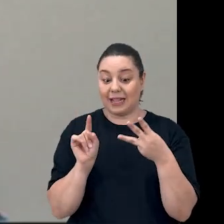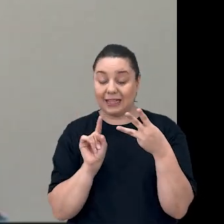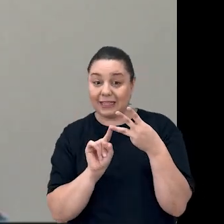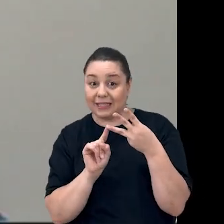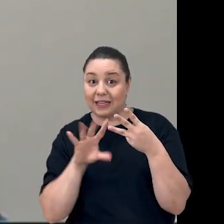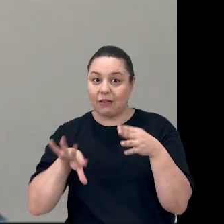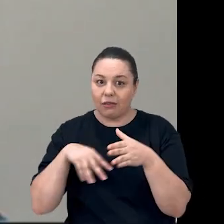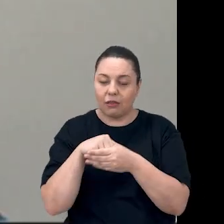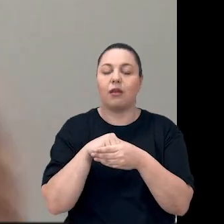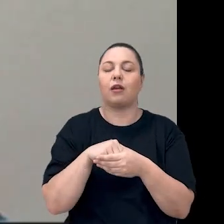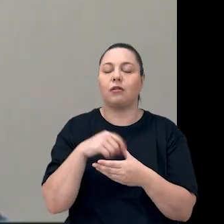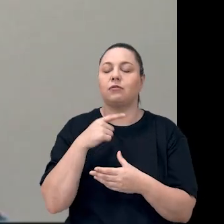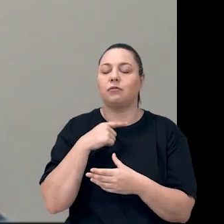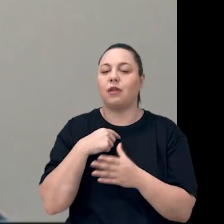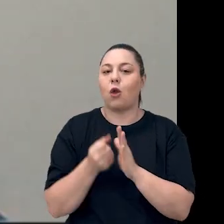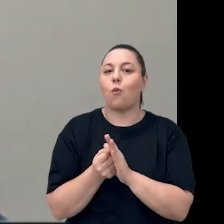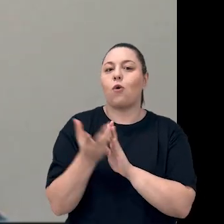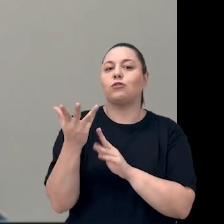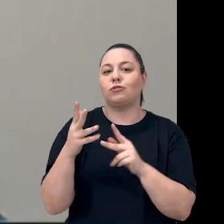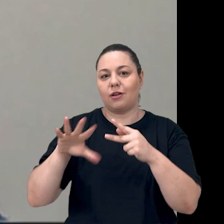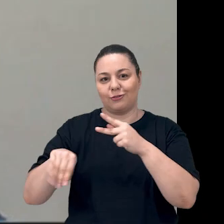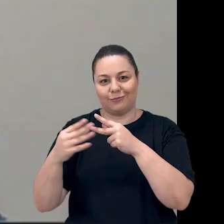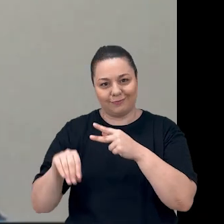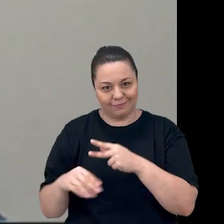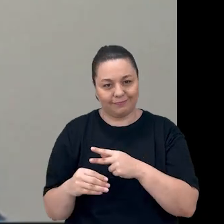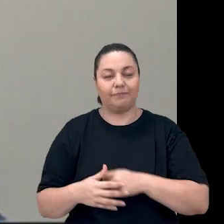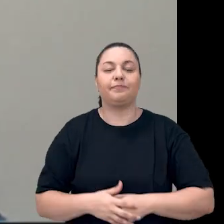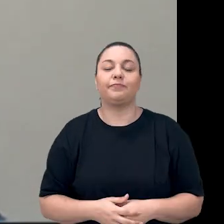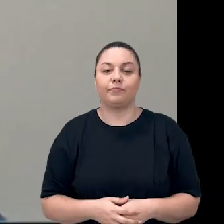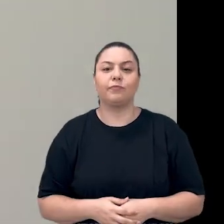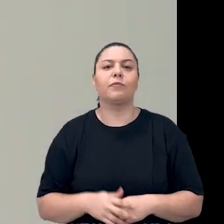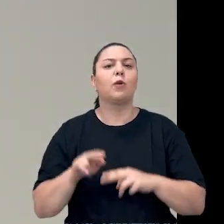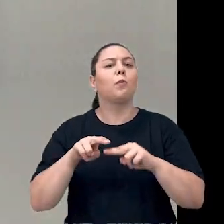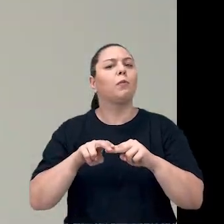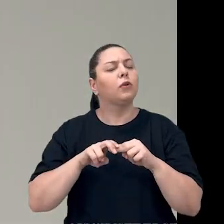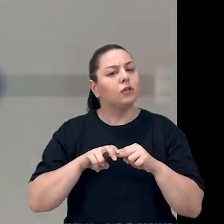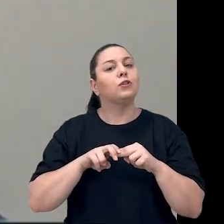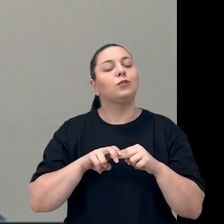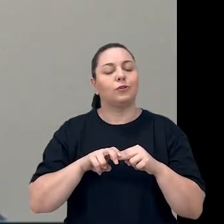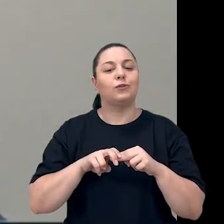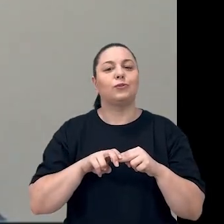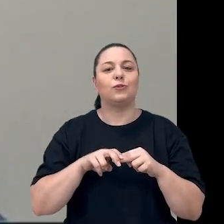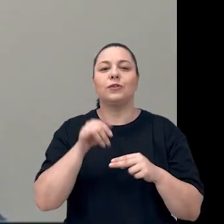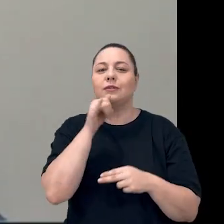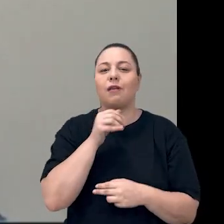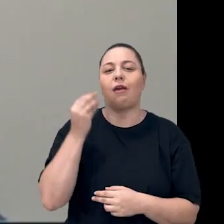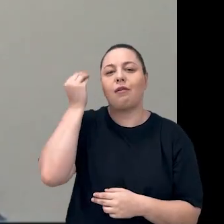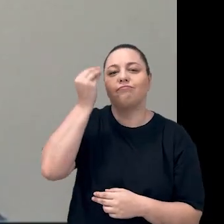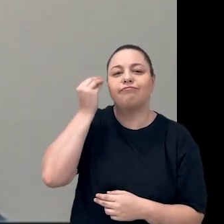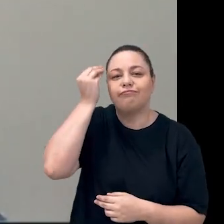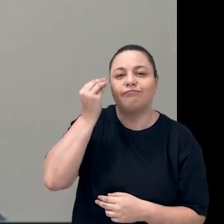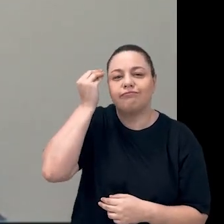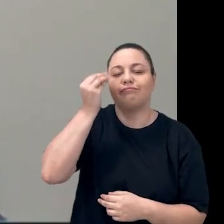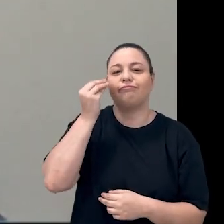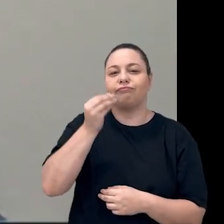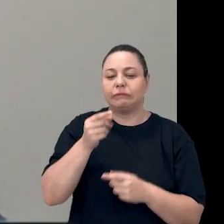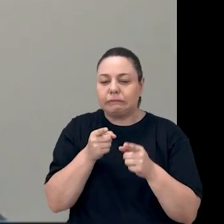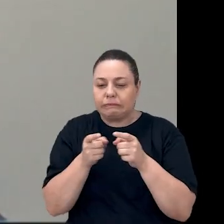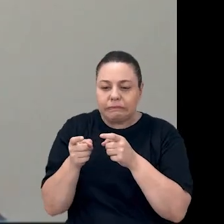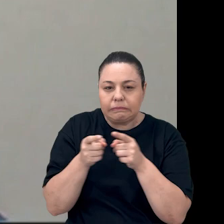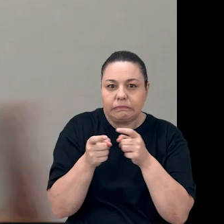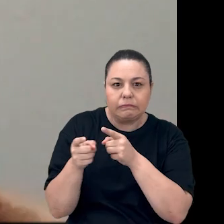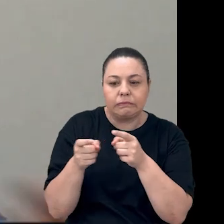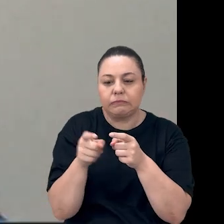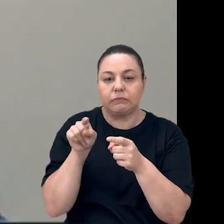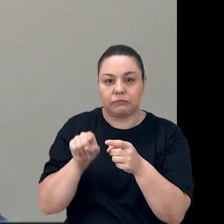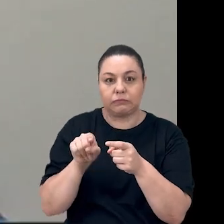desse comprimido e a quantidade desse pool de proteína que colocamos. Então, com relação a isso, no caso